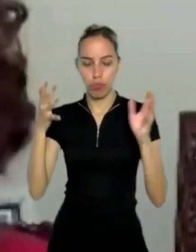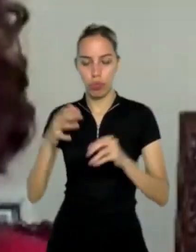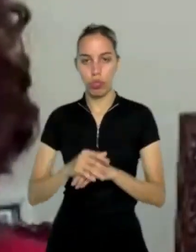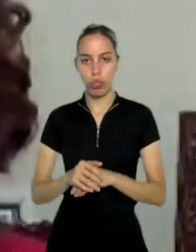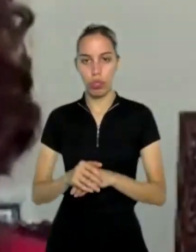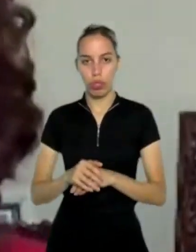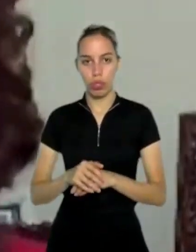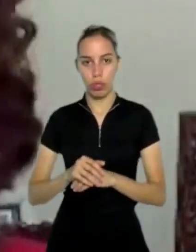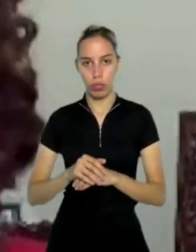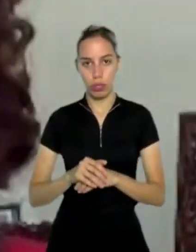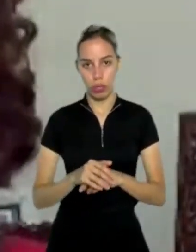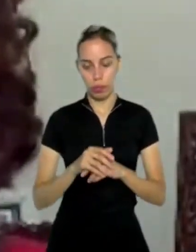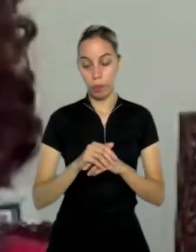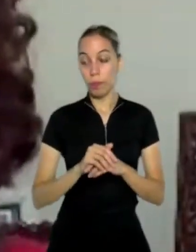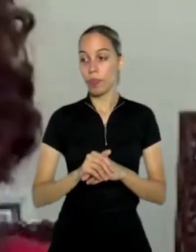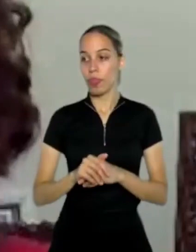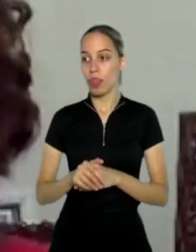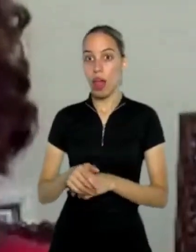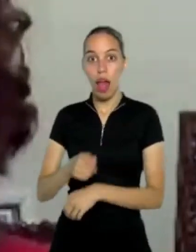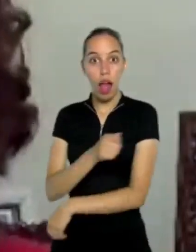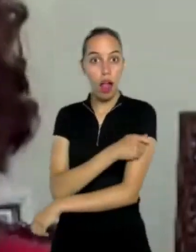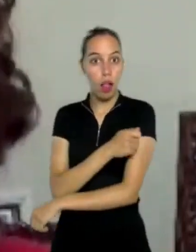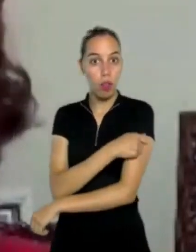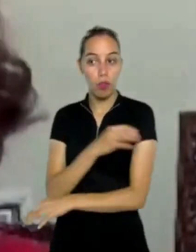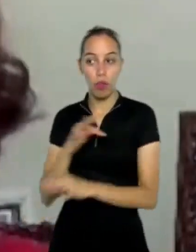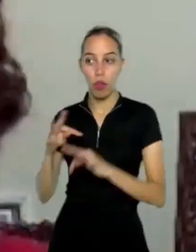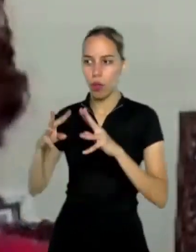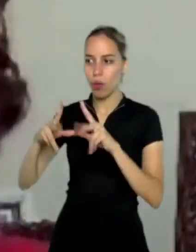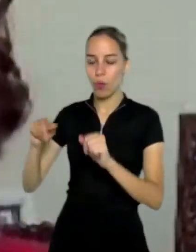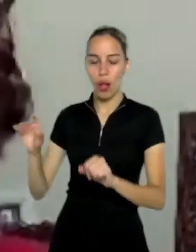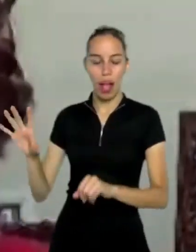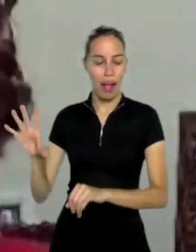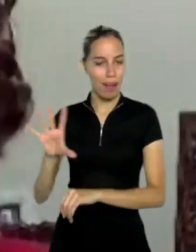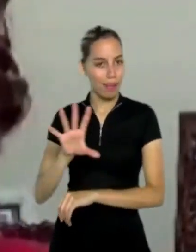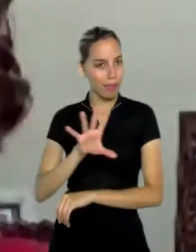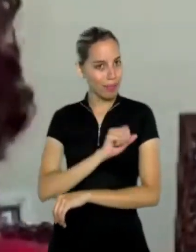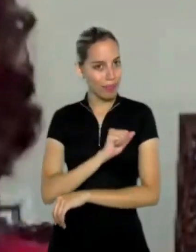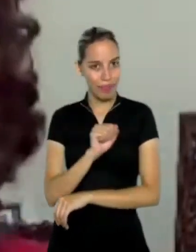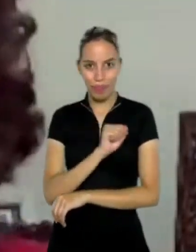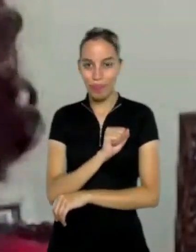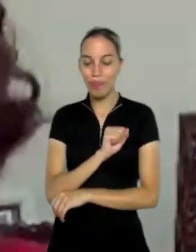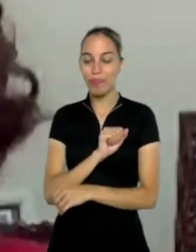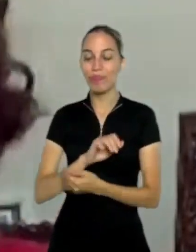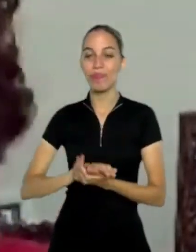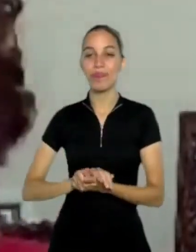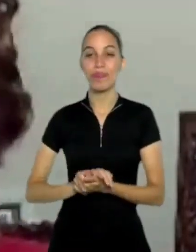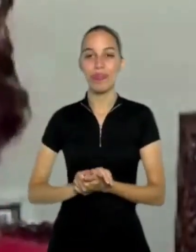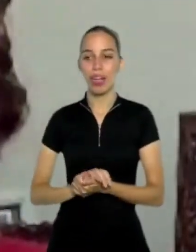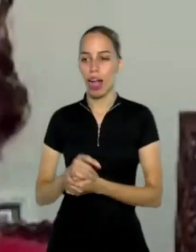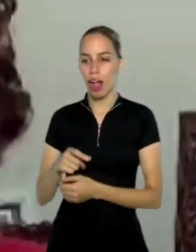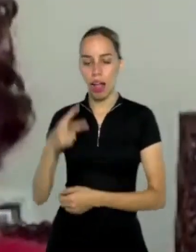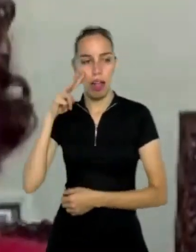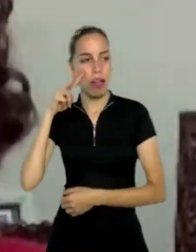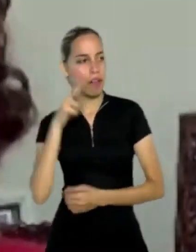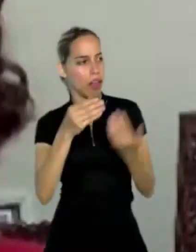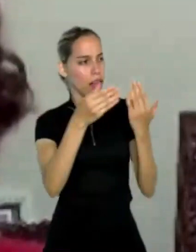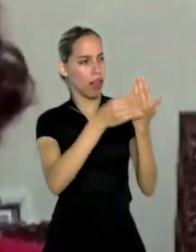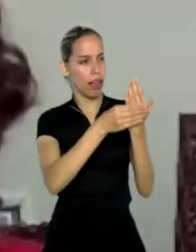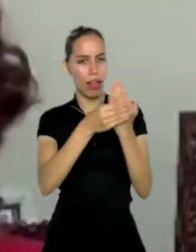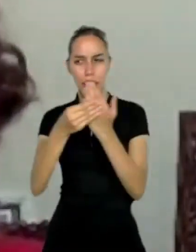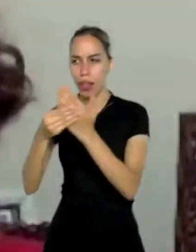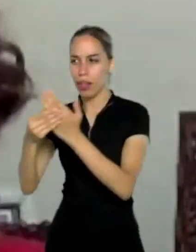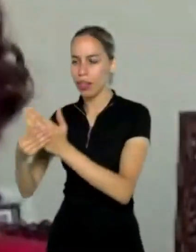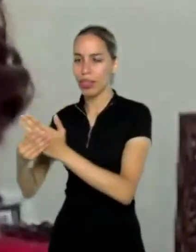meninos adoraram, sabe? Foi muito bom. Eles adoraram esse contato com vários livros, né? Com a